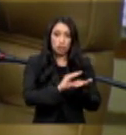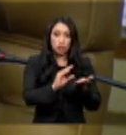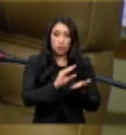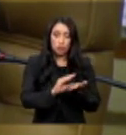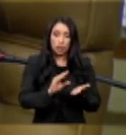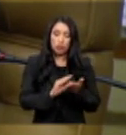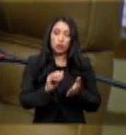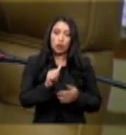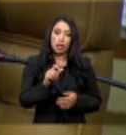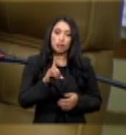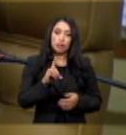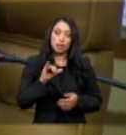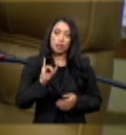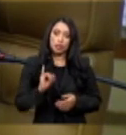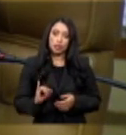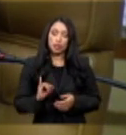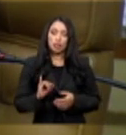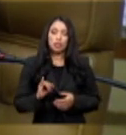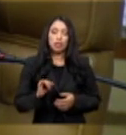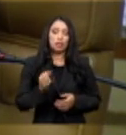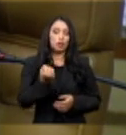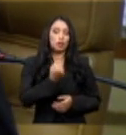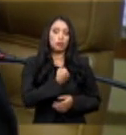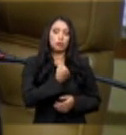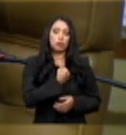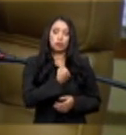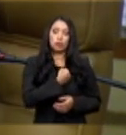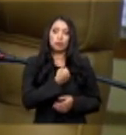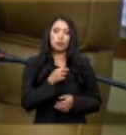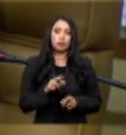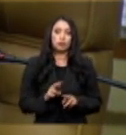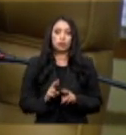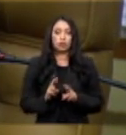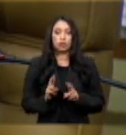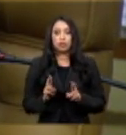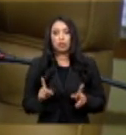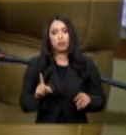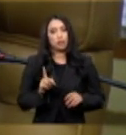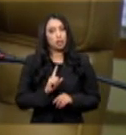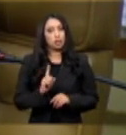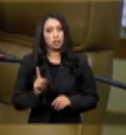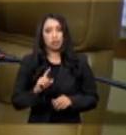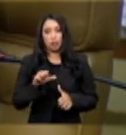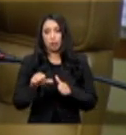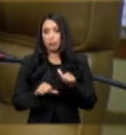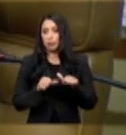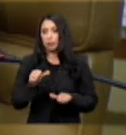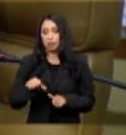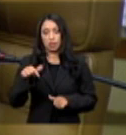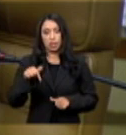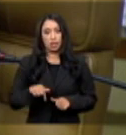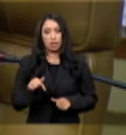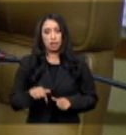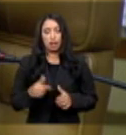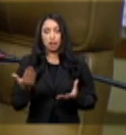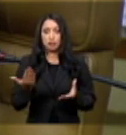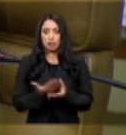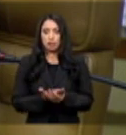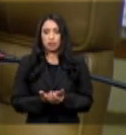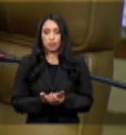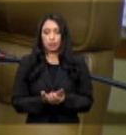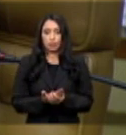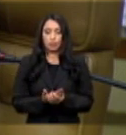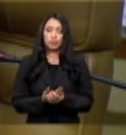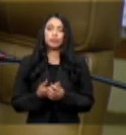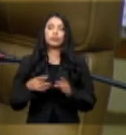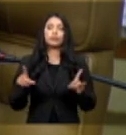de constitucionalidade 5.661, até sob a minha relatoria, mas que não altera esta daqui. Ademais,